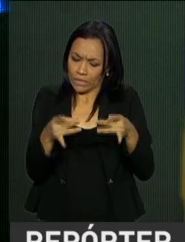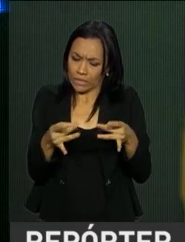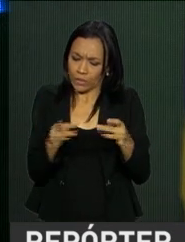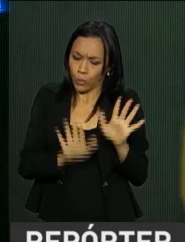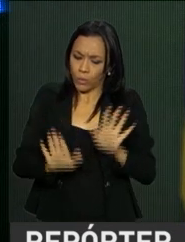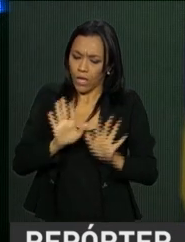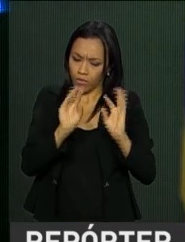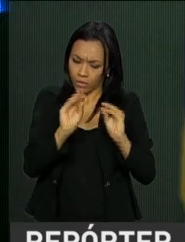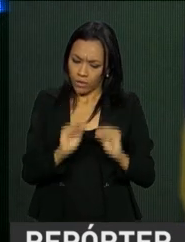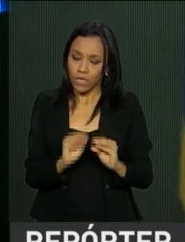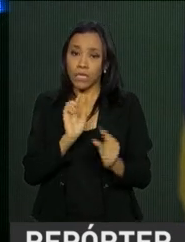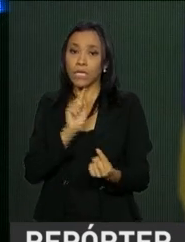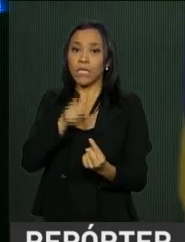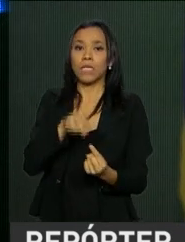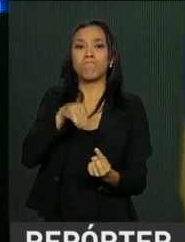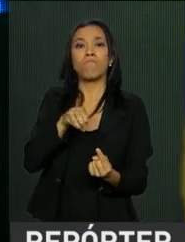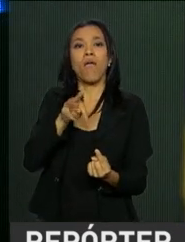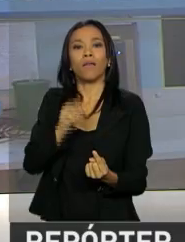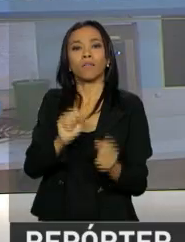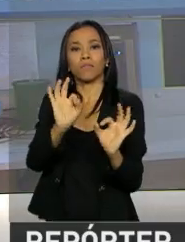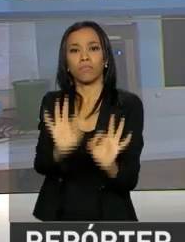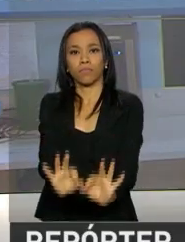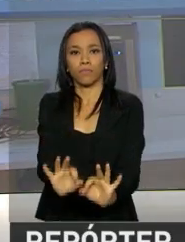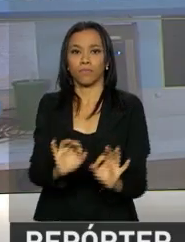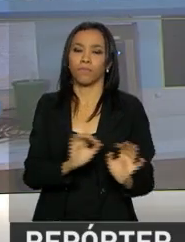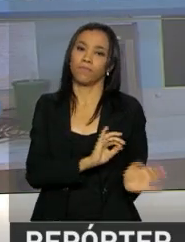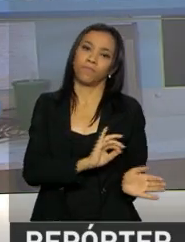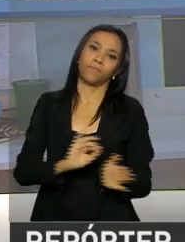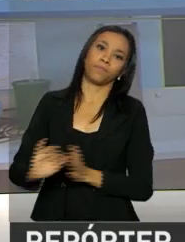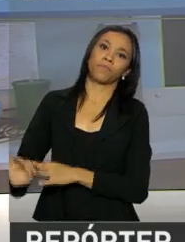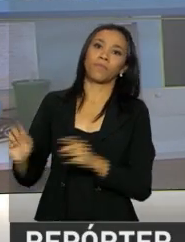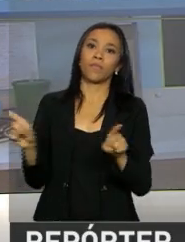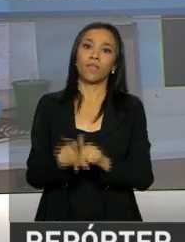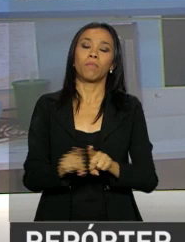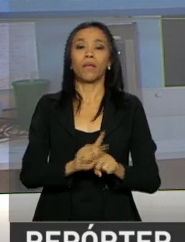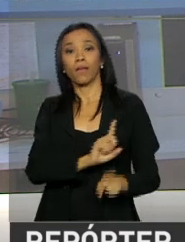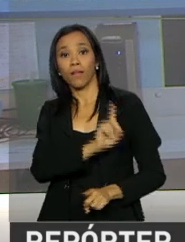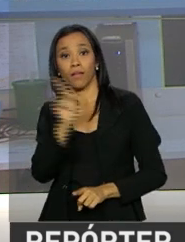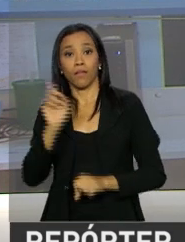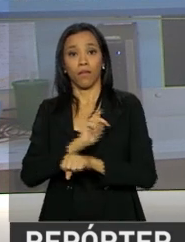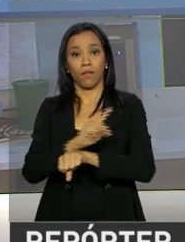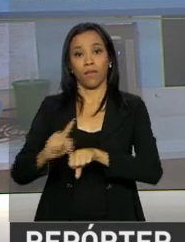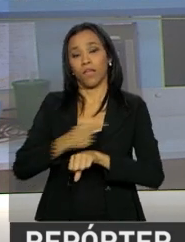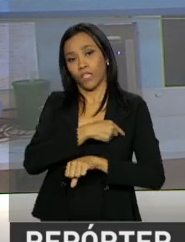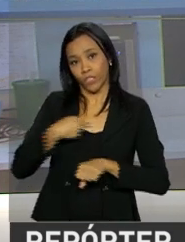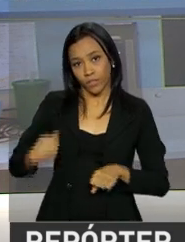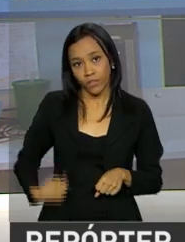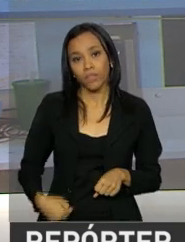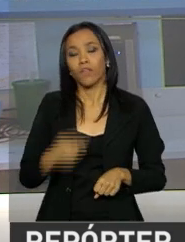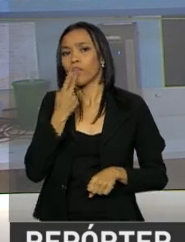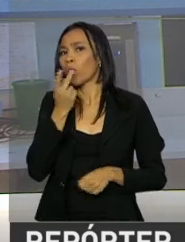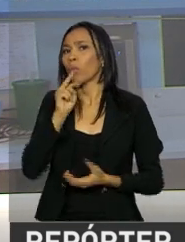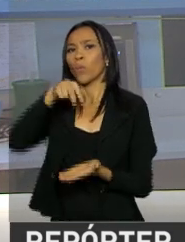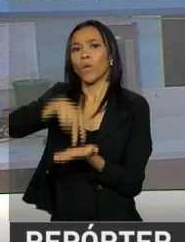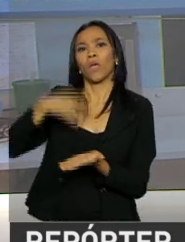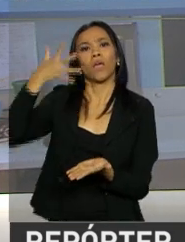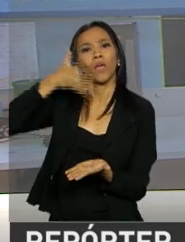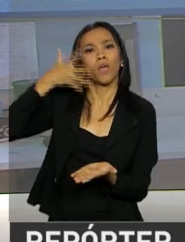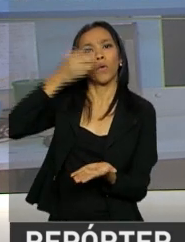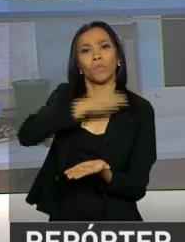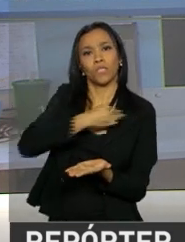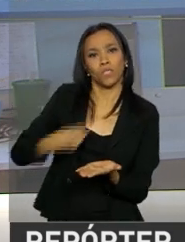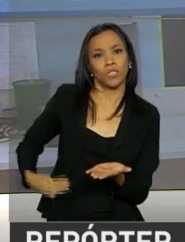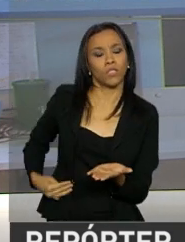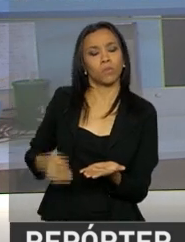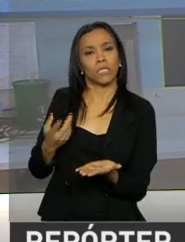e metas precisas. E também na China, o ministro da Fazenda, Henrique Meirelles, disse que a economia brasileira